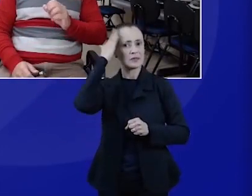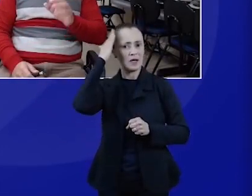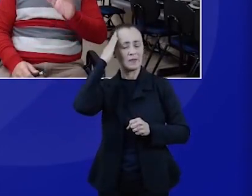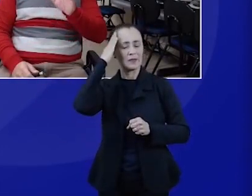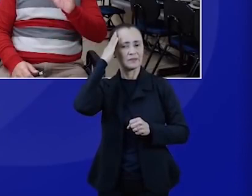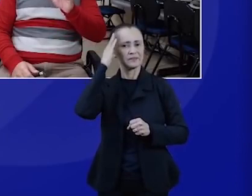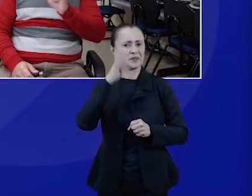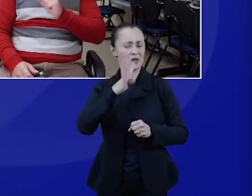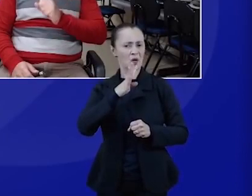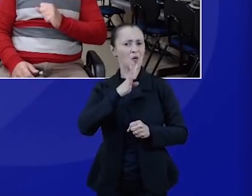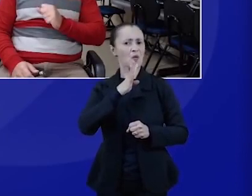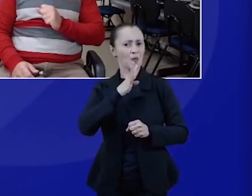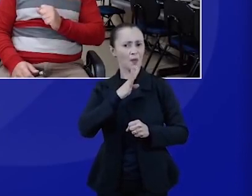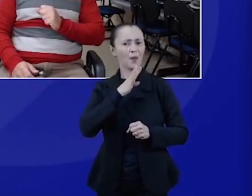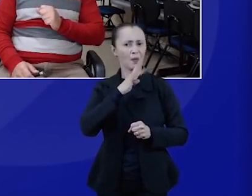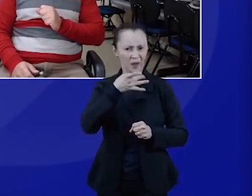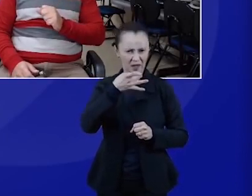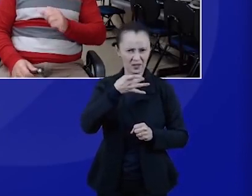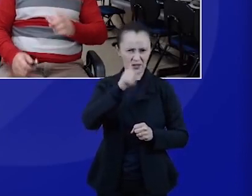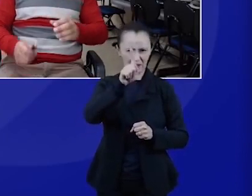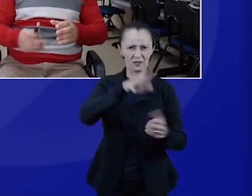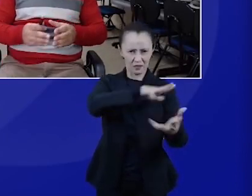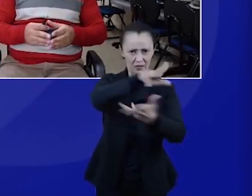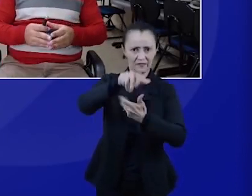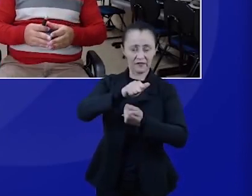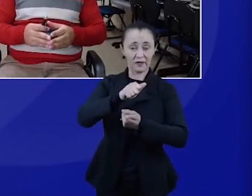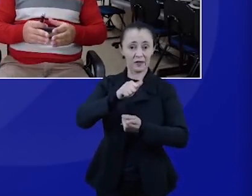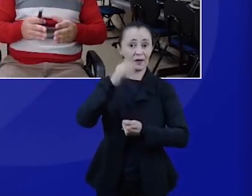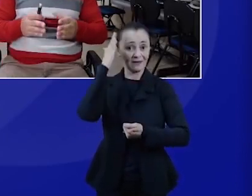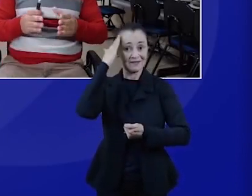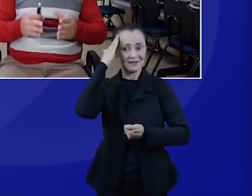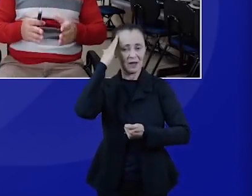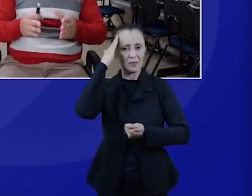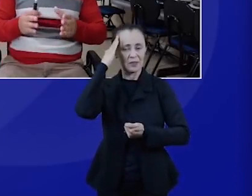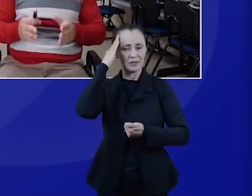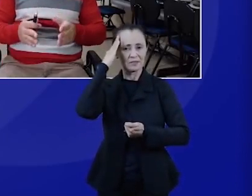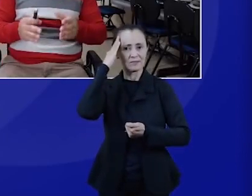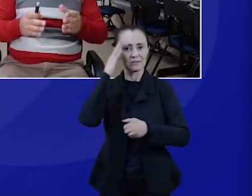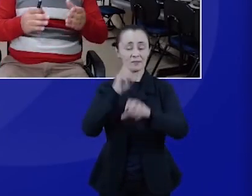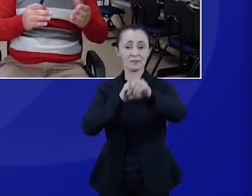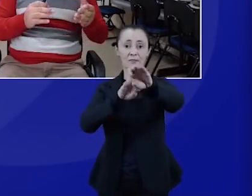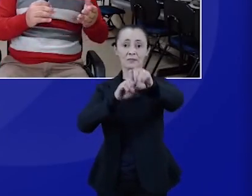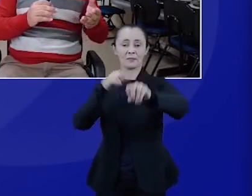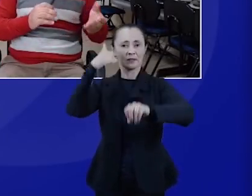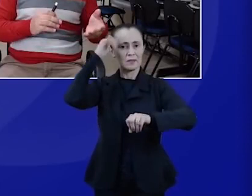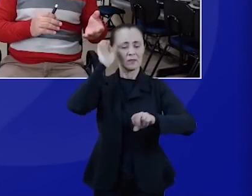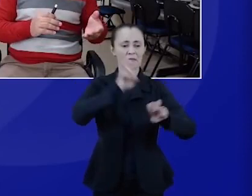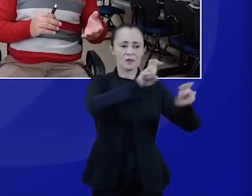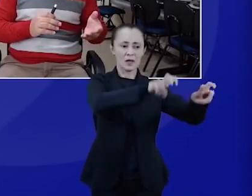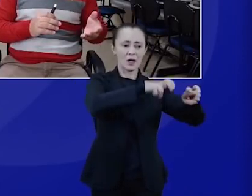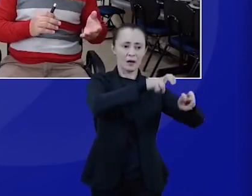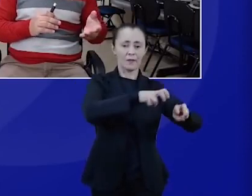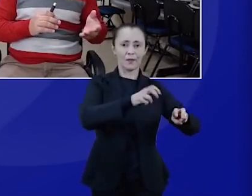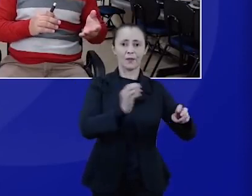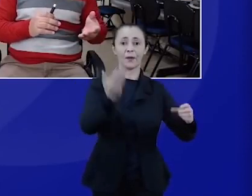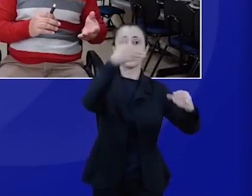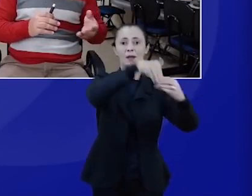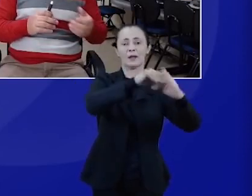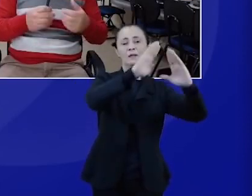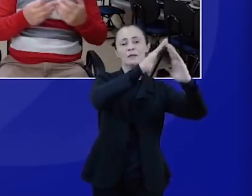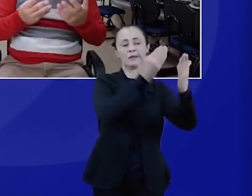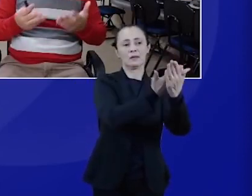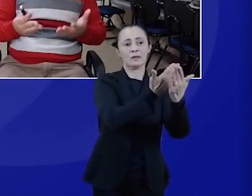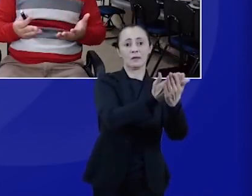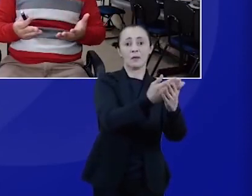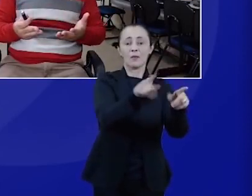vai entender muito do que eu vou falar agora. A educação do campo ocorre tanto nos espaços escolares